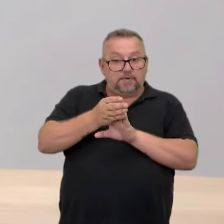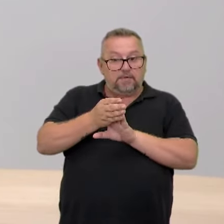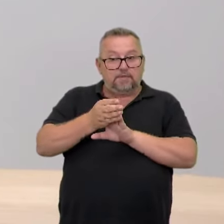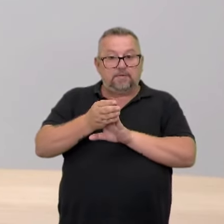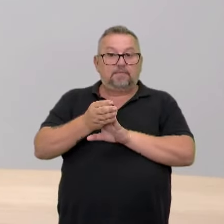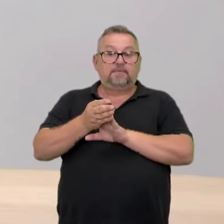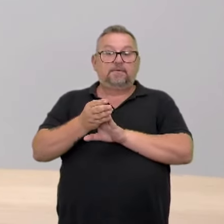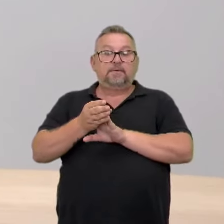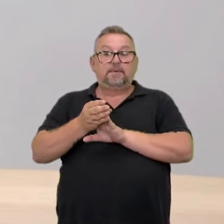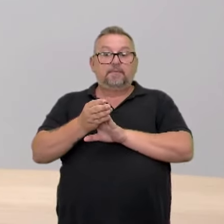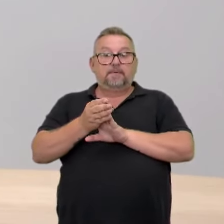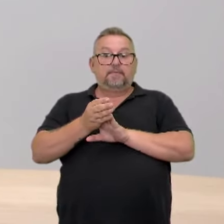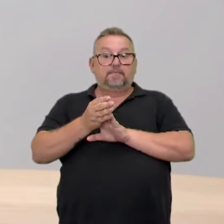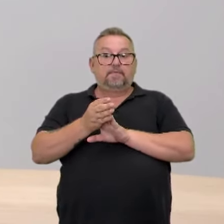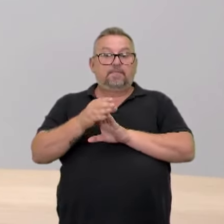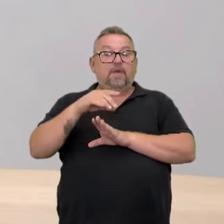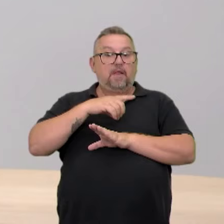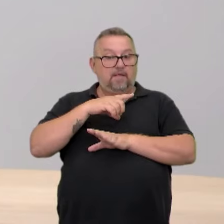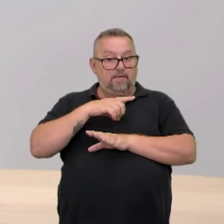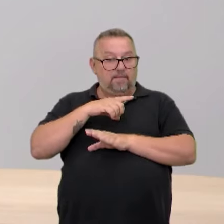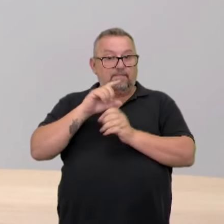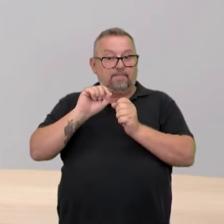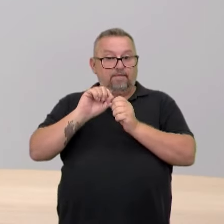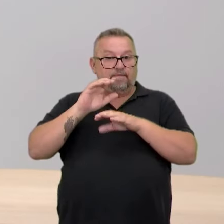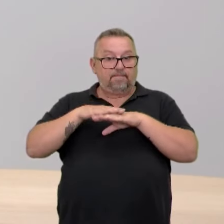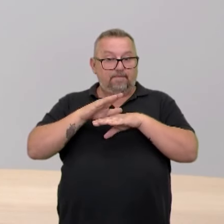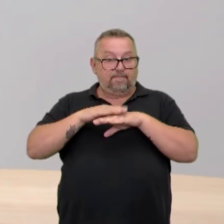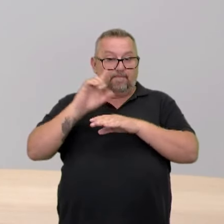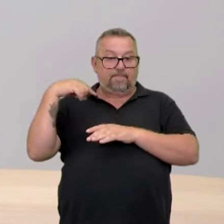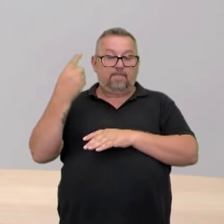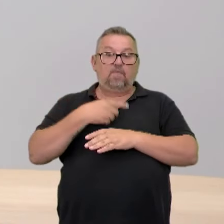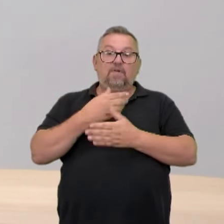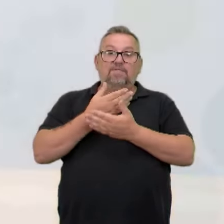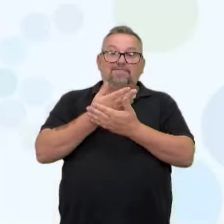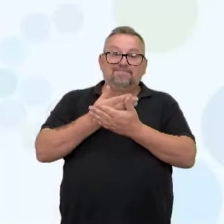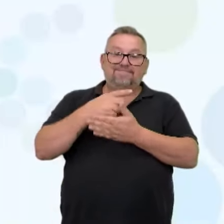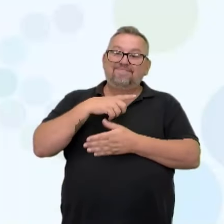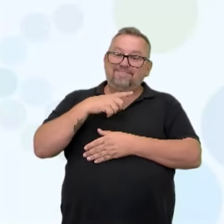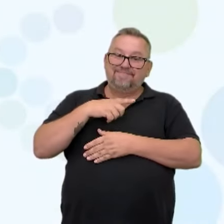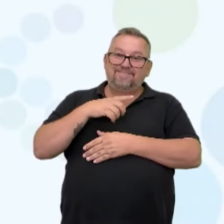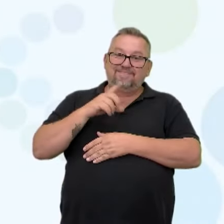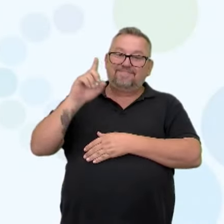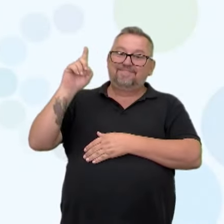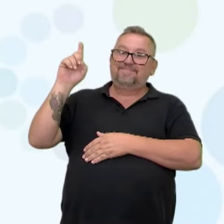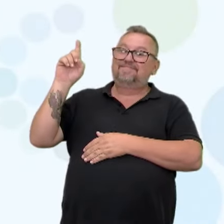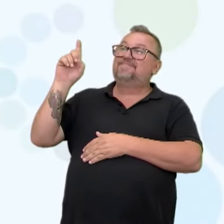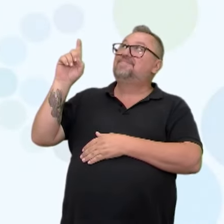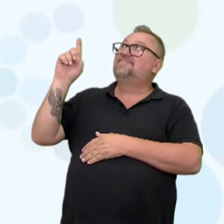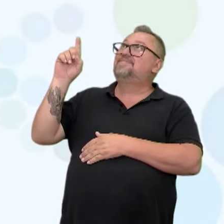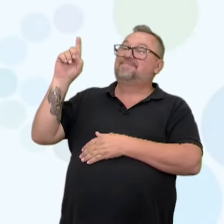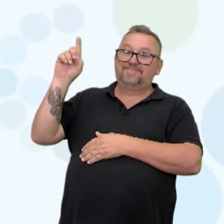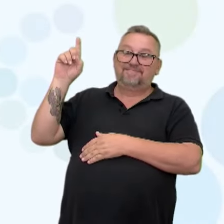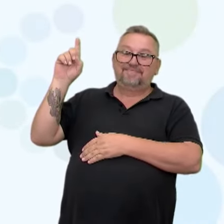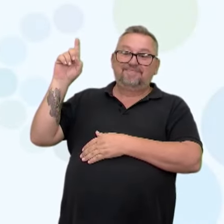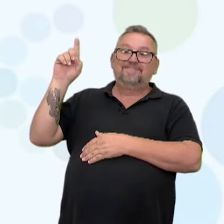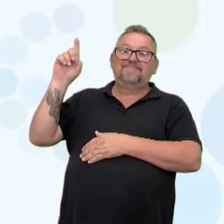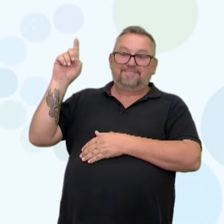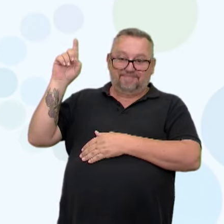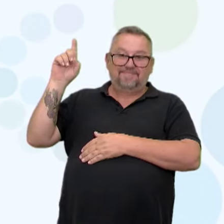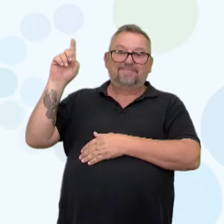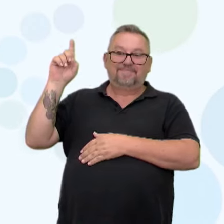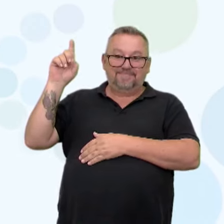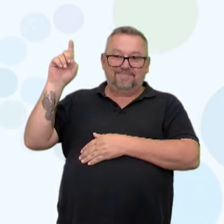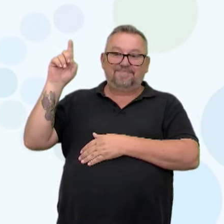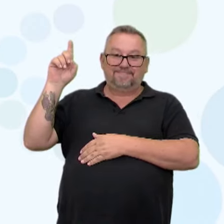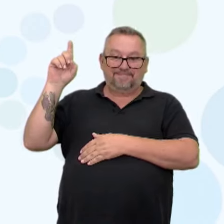que o Observatório de Imprensa faz. Então, a nossa aula está aí, Laboratório de Produção Jornalística, atividade